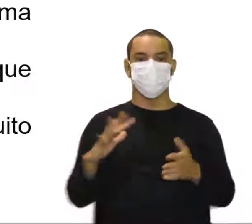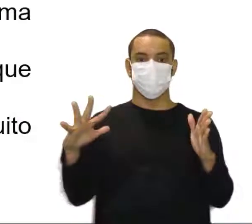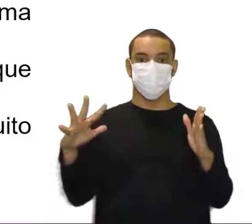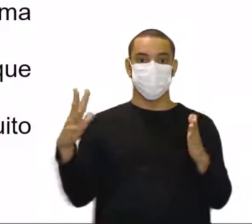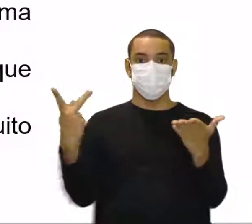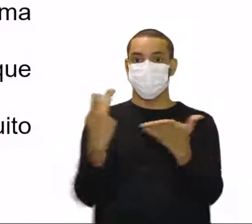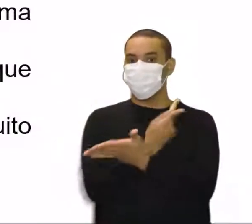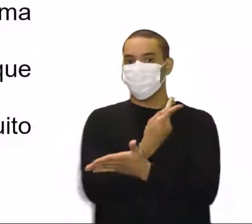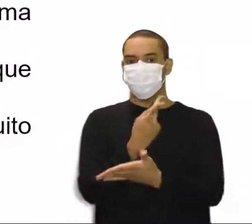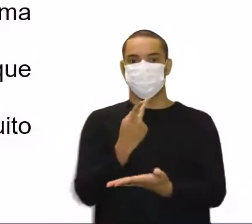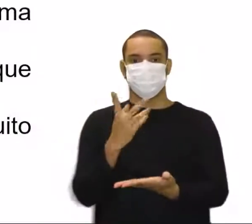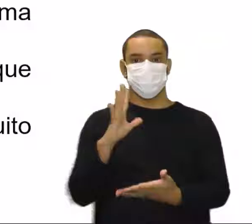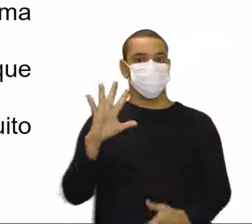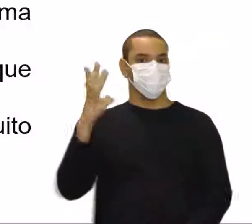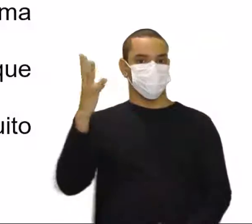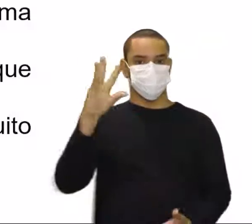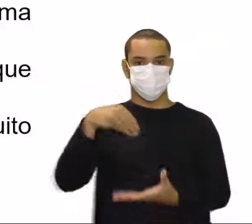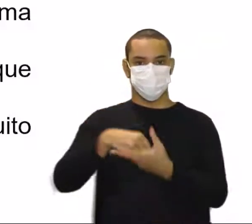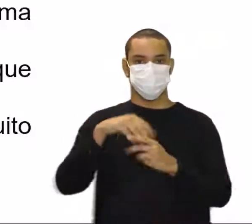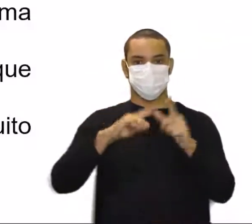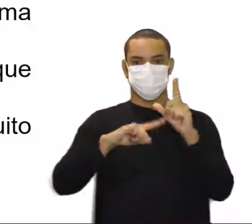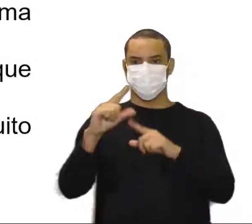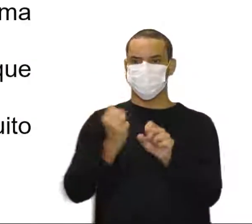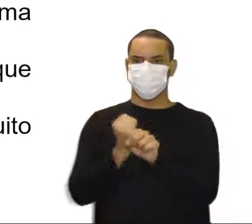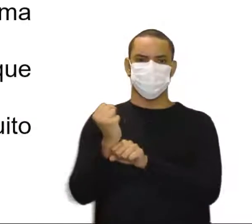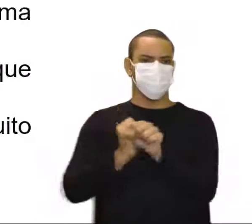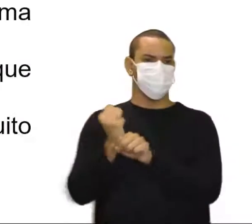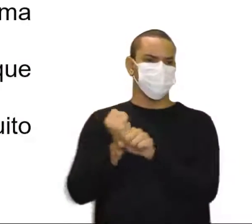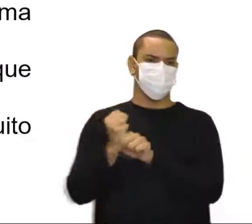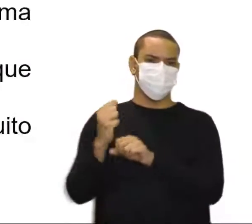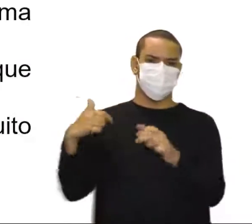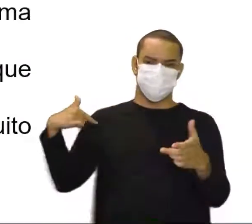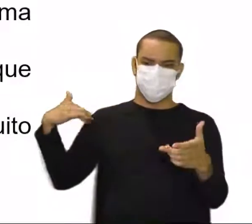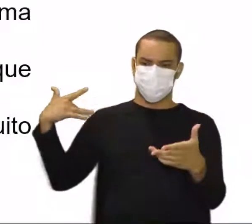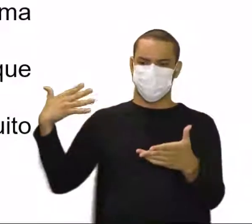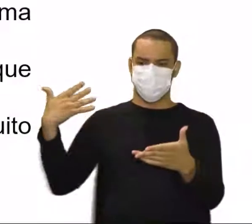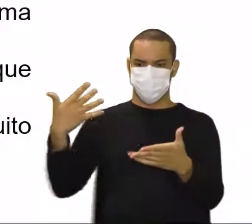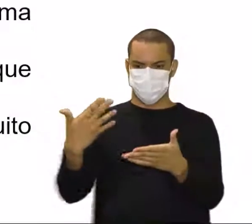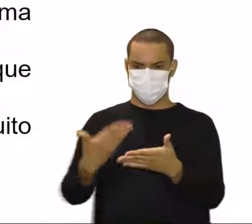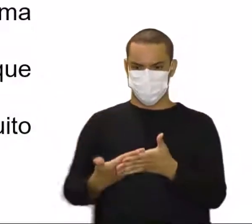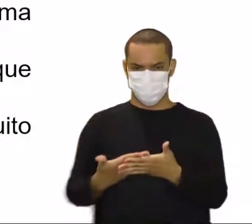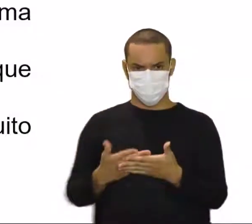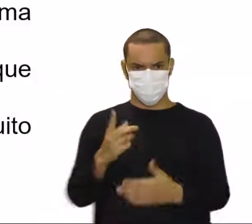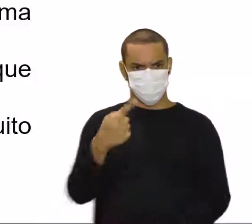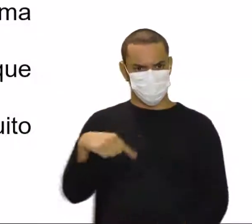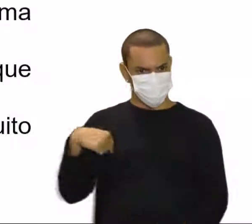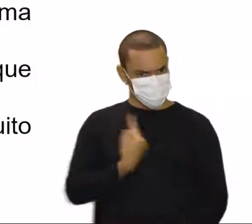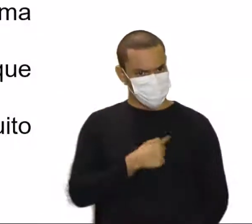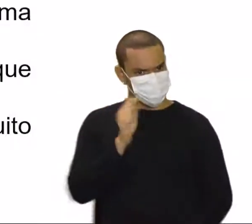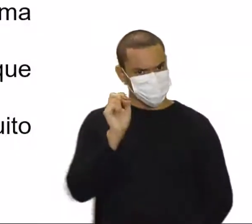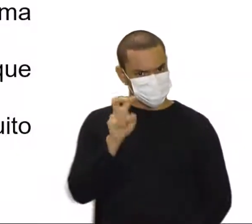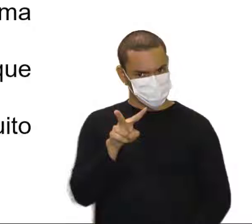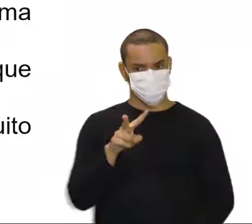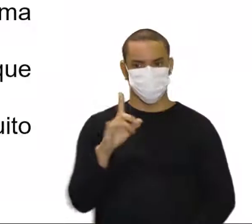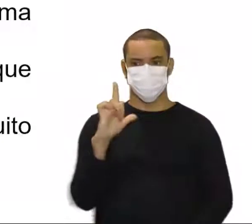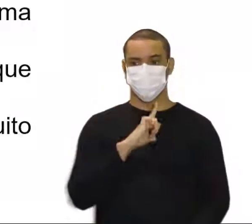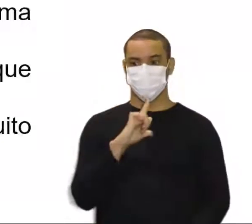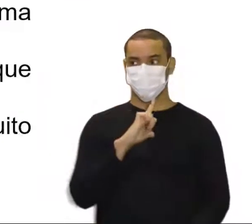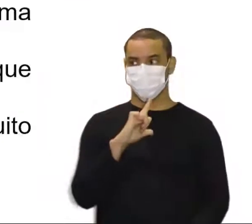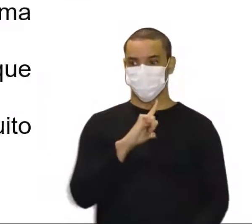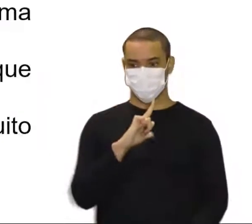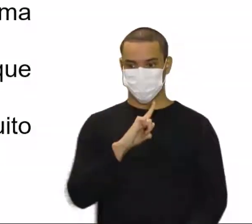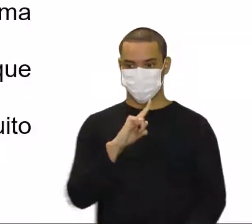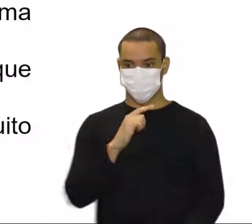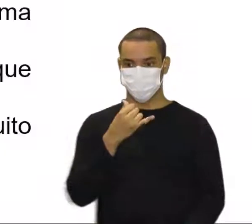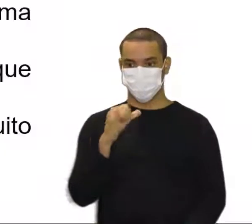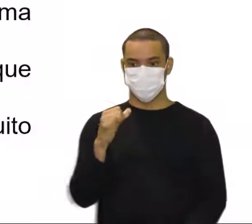acidentes estelares que acontecem há mais de milhões de anos, tá? Nós vimos, pessoal, que para ter ondas